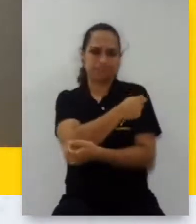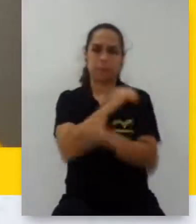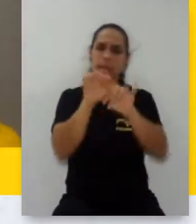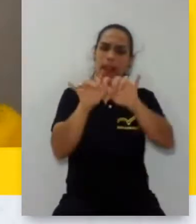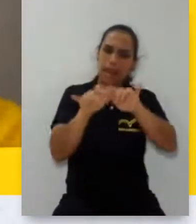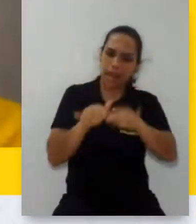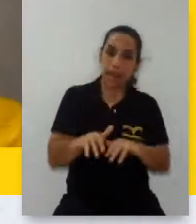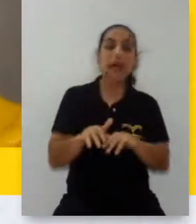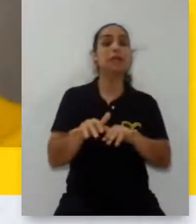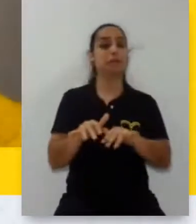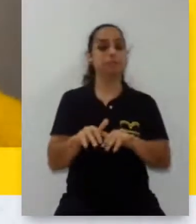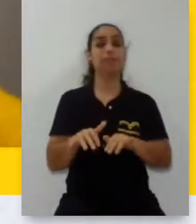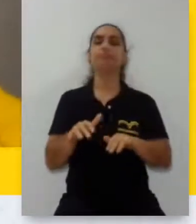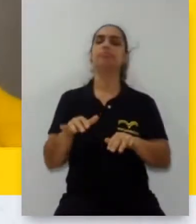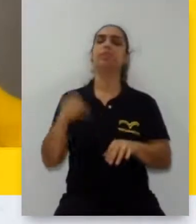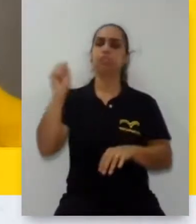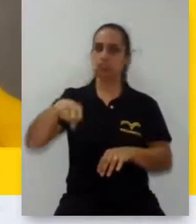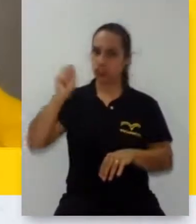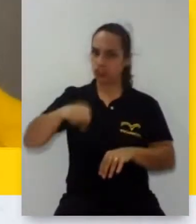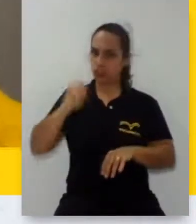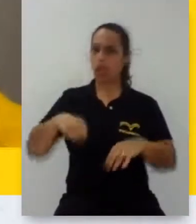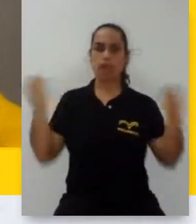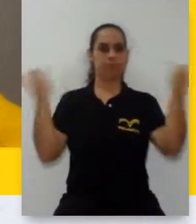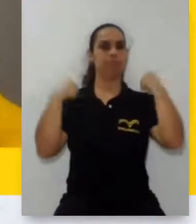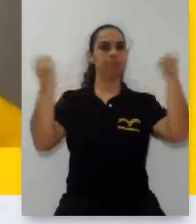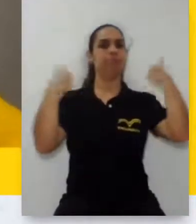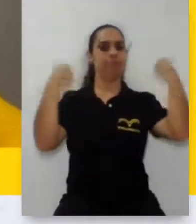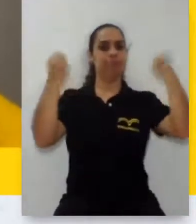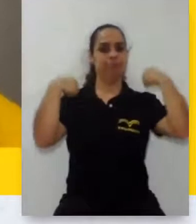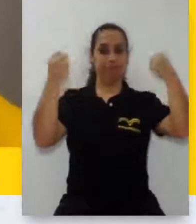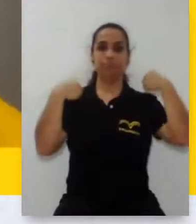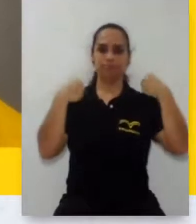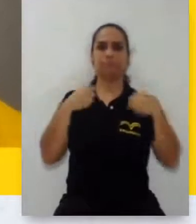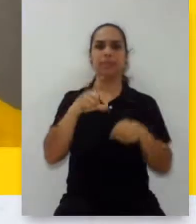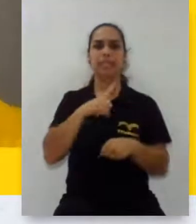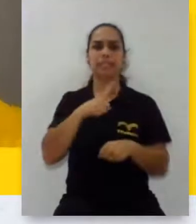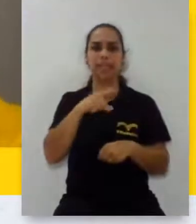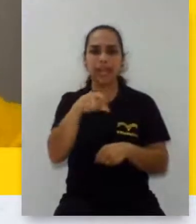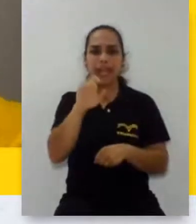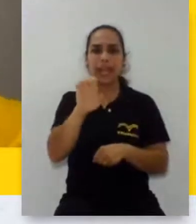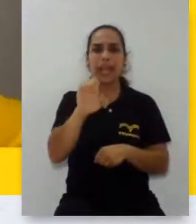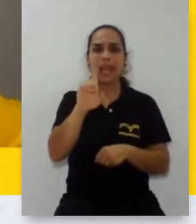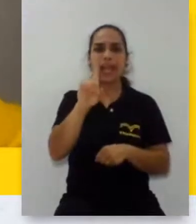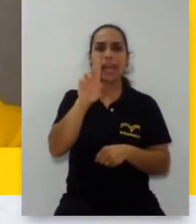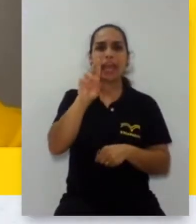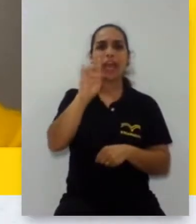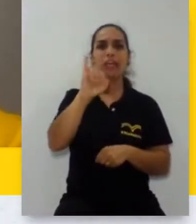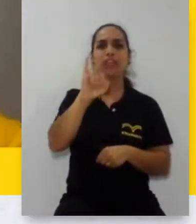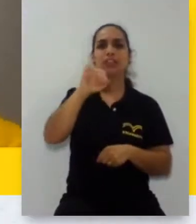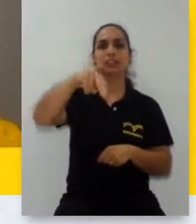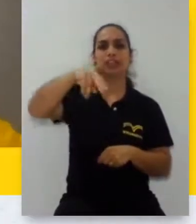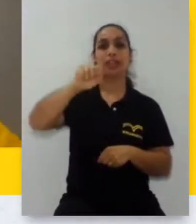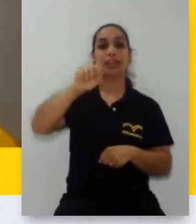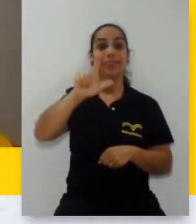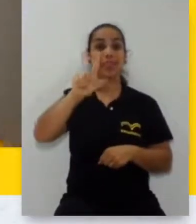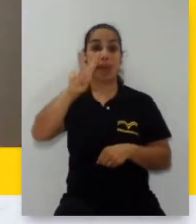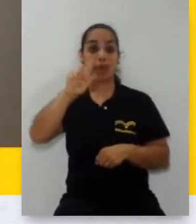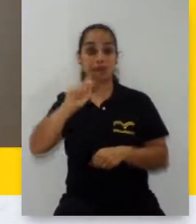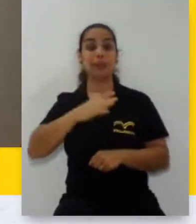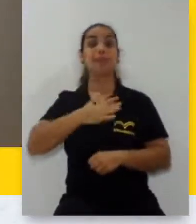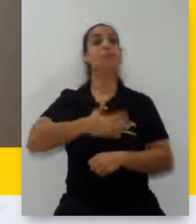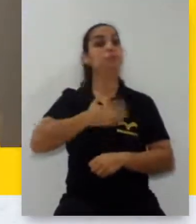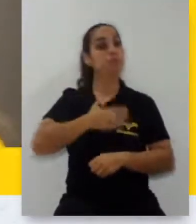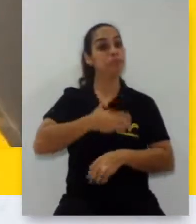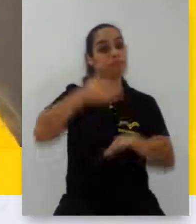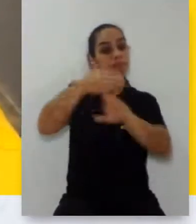aqui ela comentou, a Edinalva, que ela está gostando muito de participar, e a Eliette disse que ela